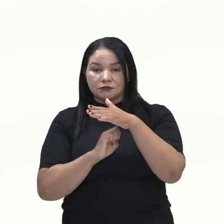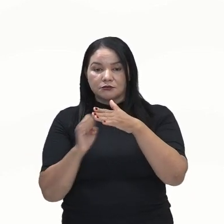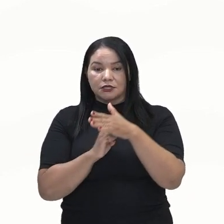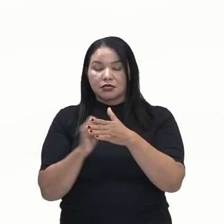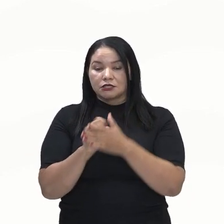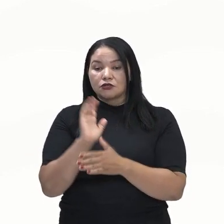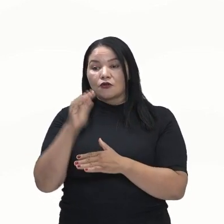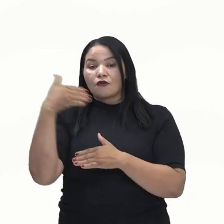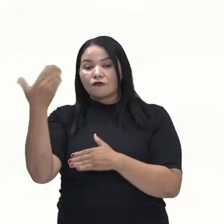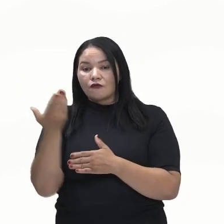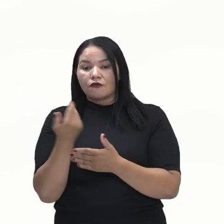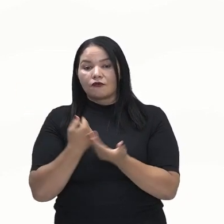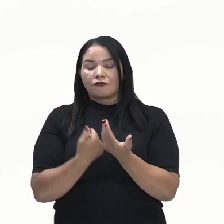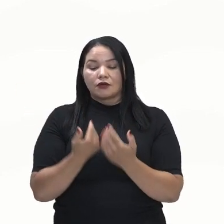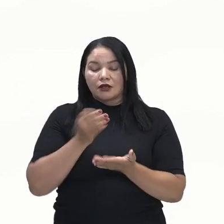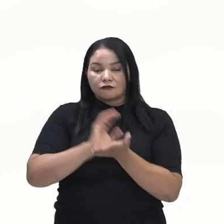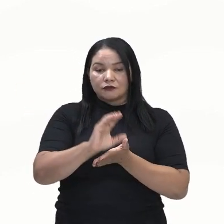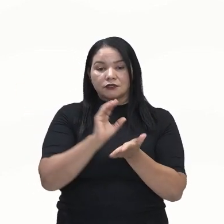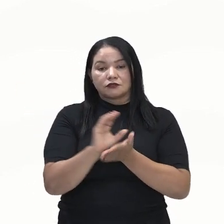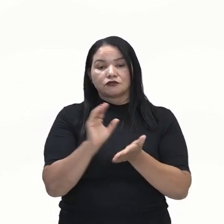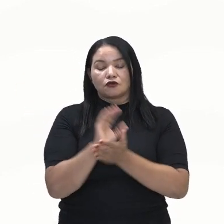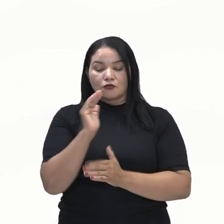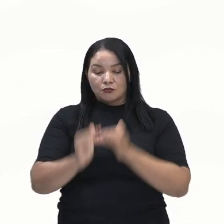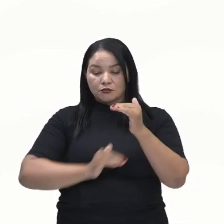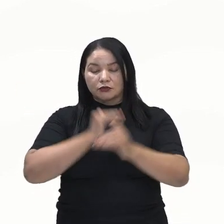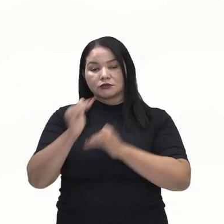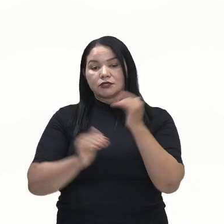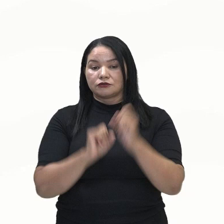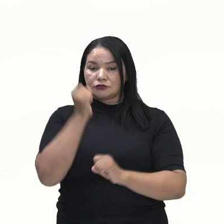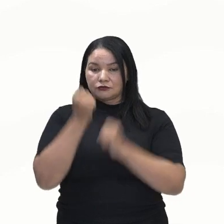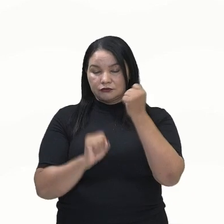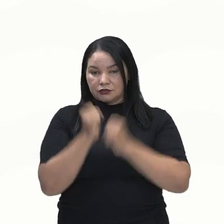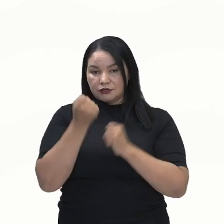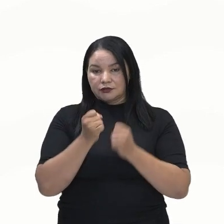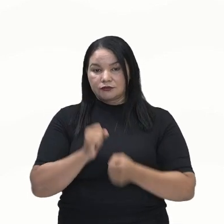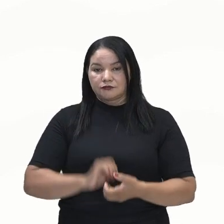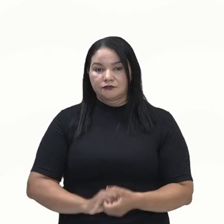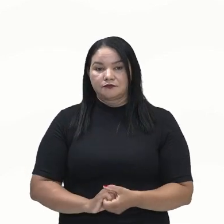financiar esse processo de industrialização, certo?